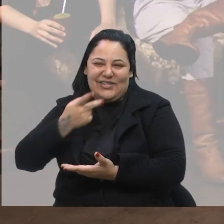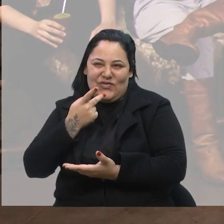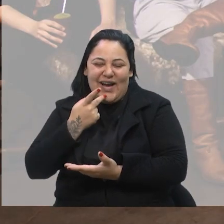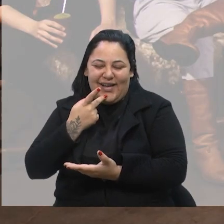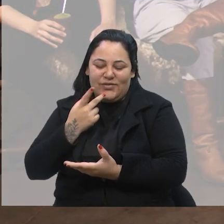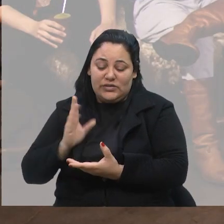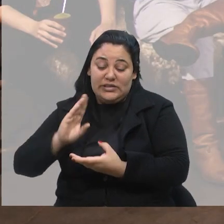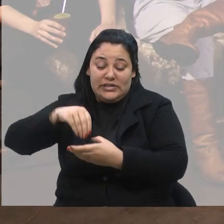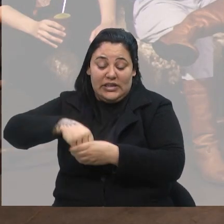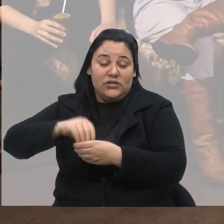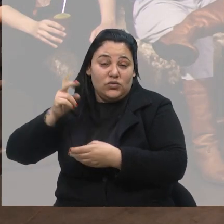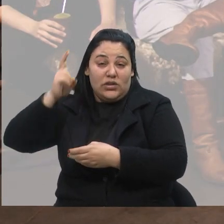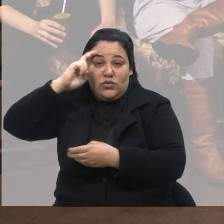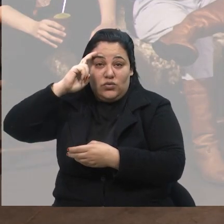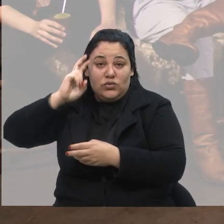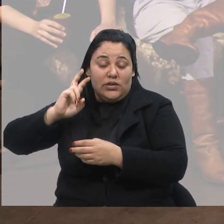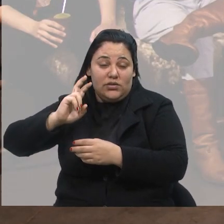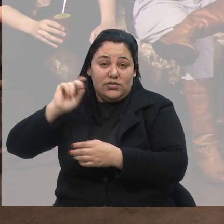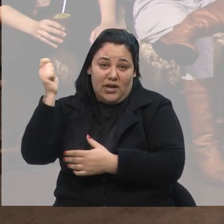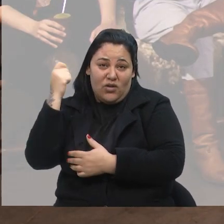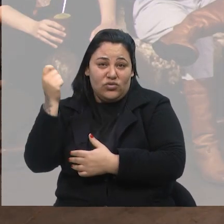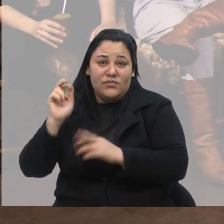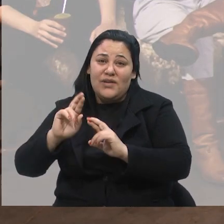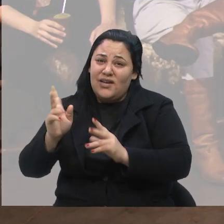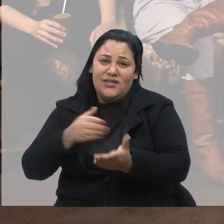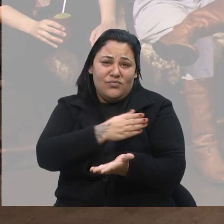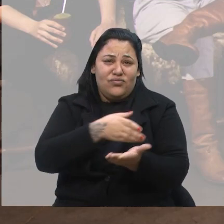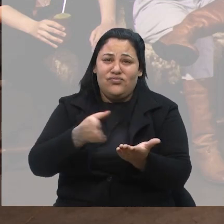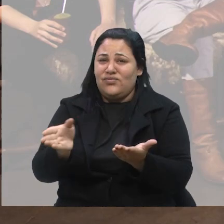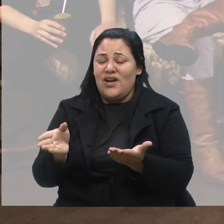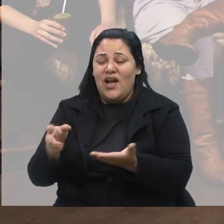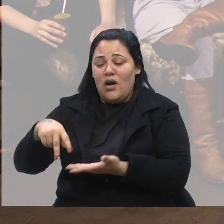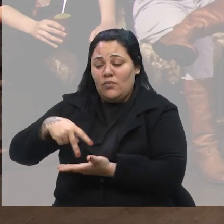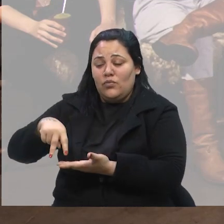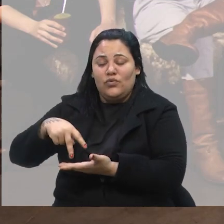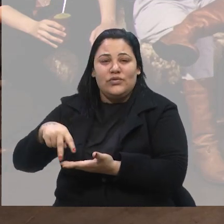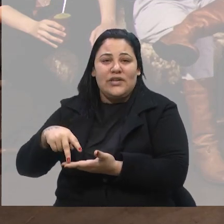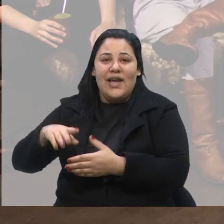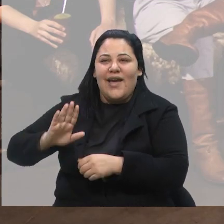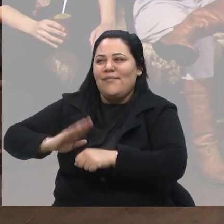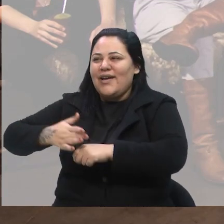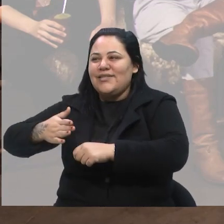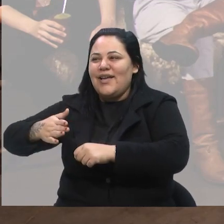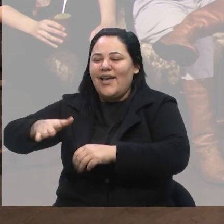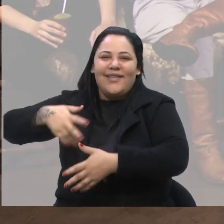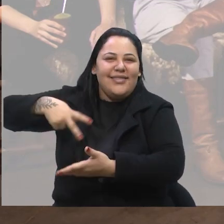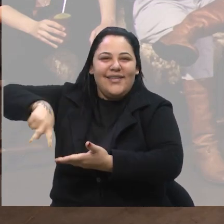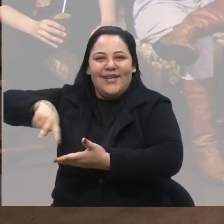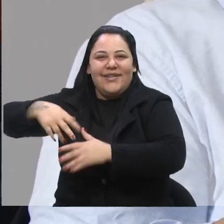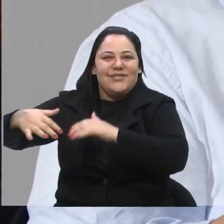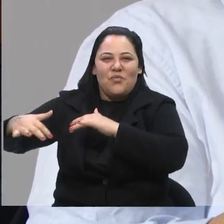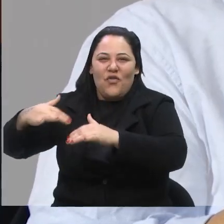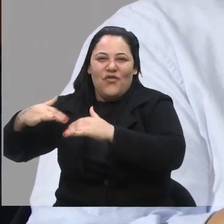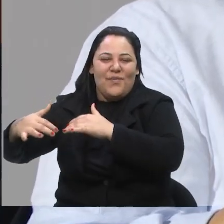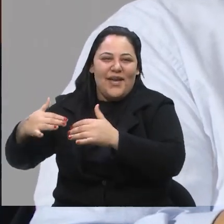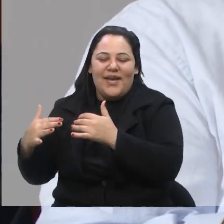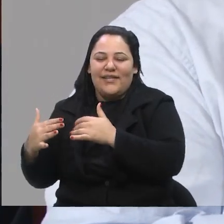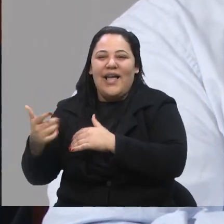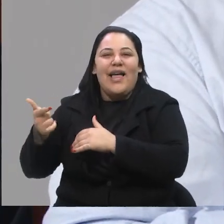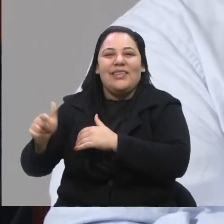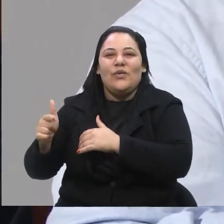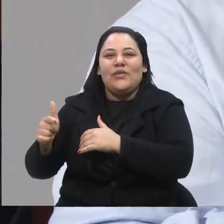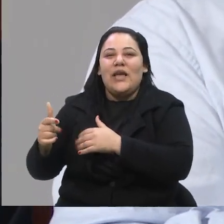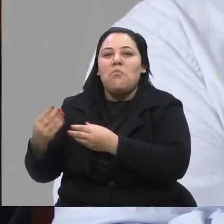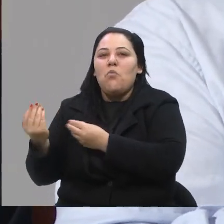dentro da cultura gaúcha, mas são 2 segmentos diferentes. E a música de baile é uma música mais bailável, né? Ela não tem